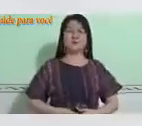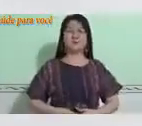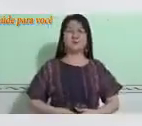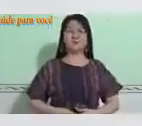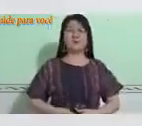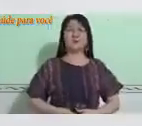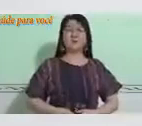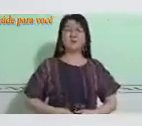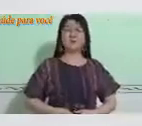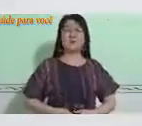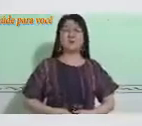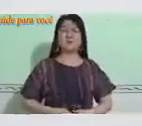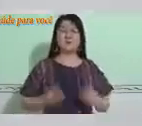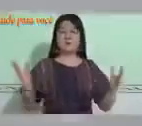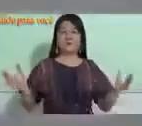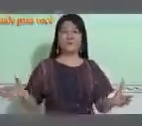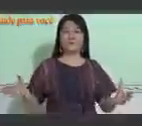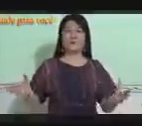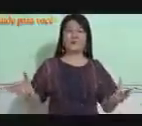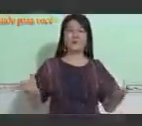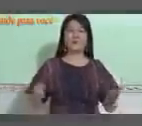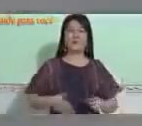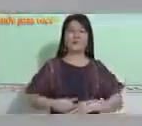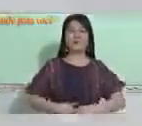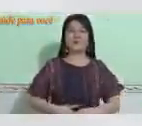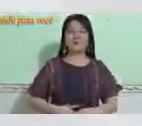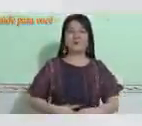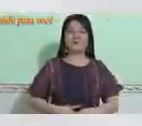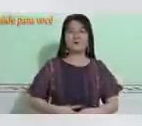pode diminuir o pi sanguíneo e resultar no sangue.